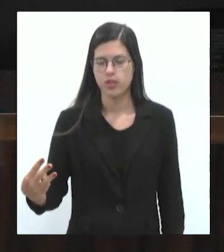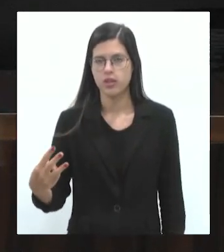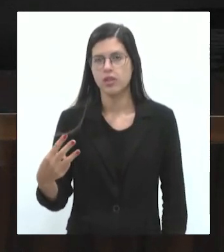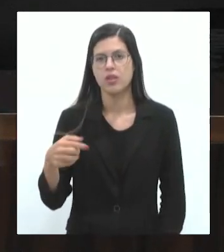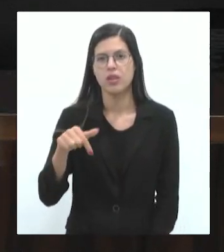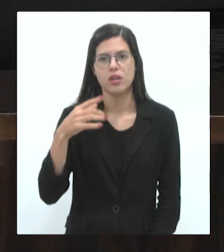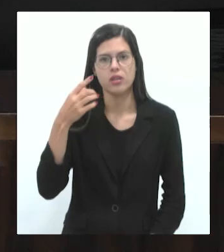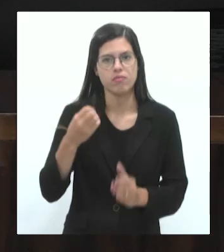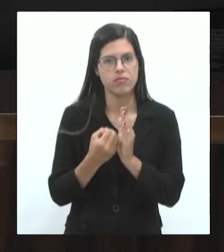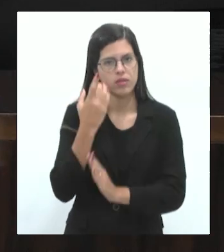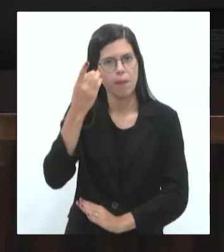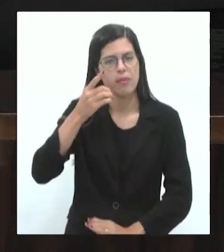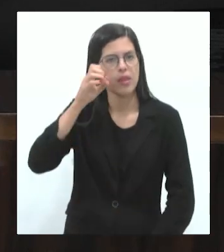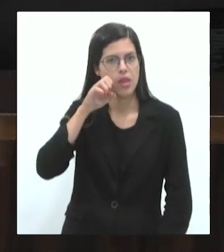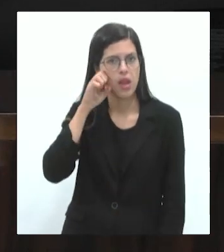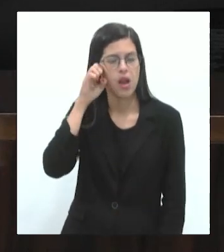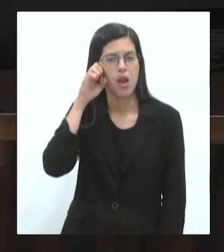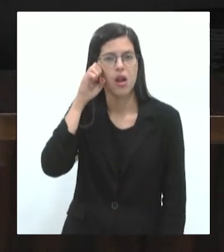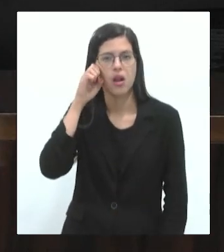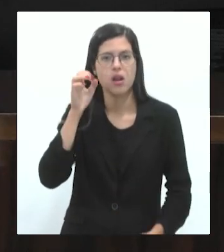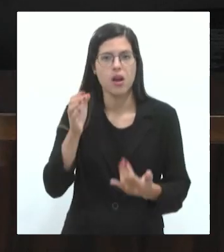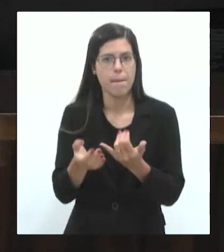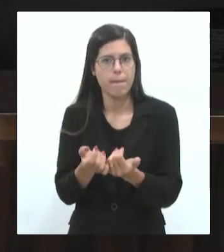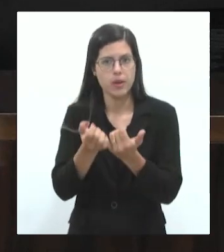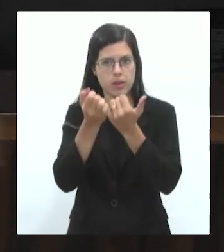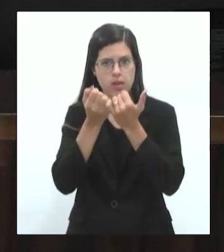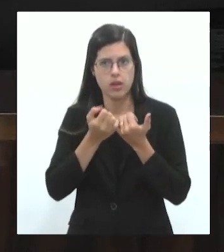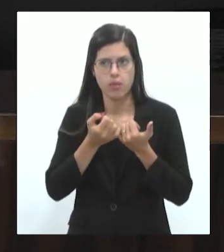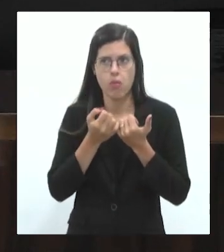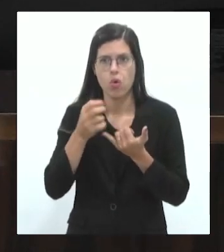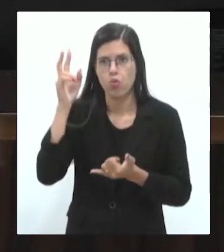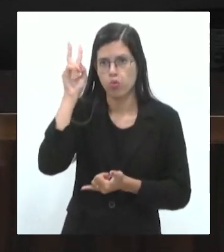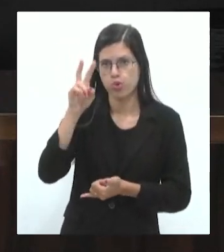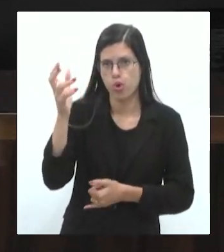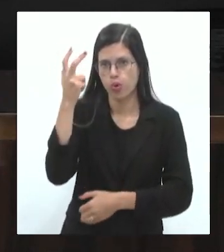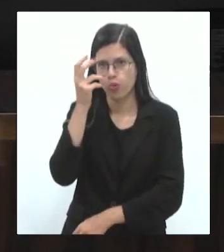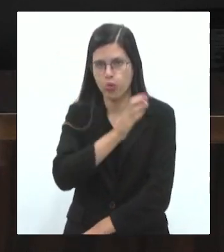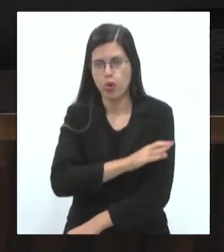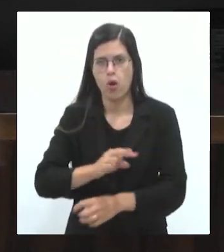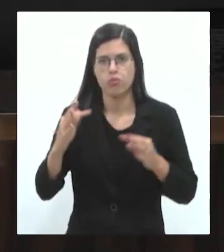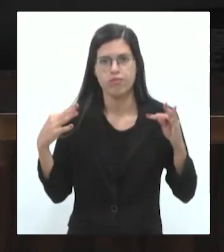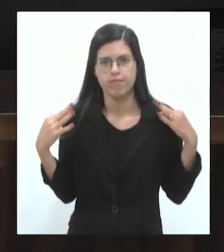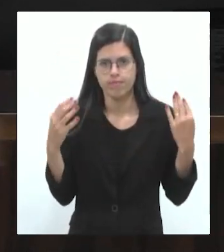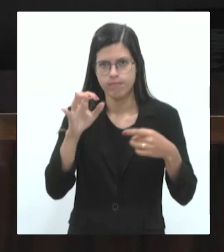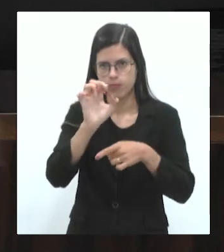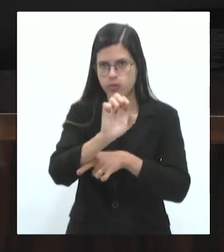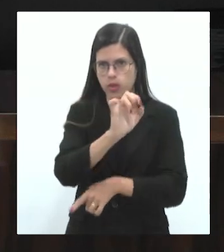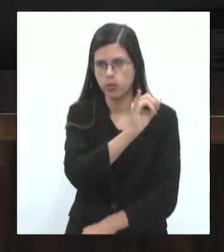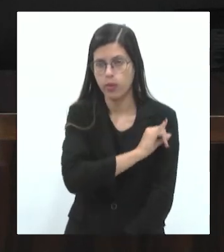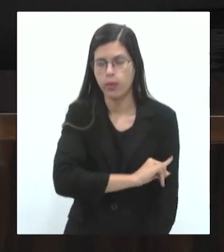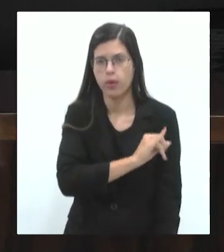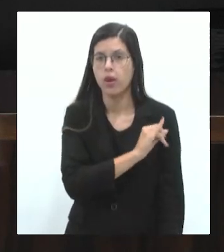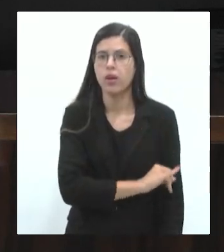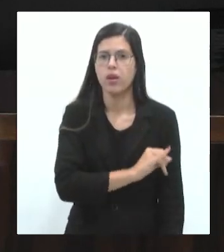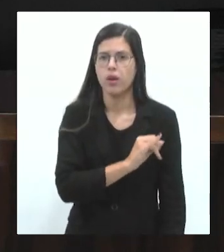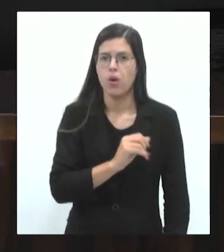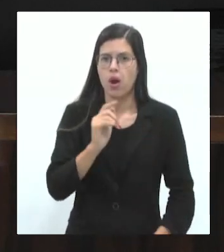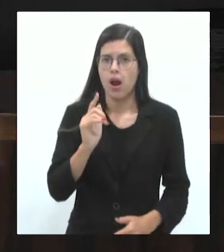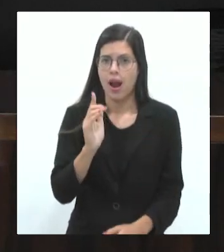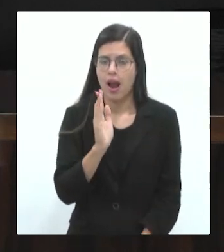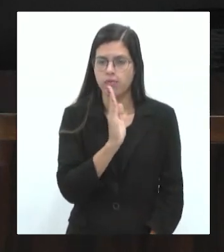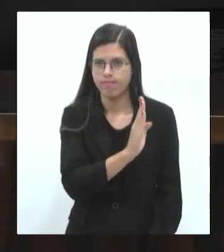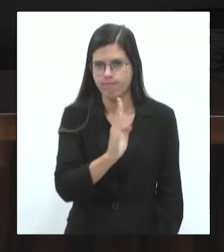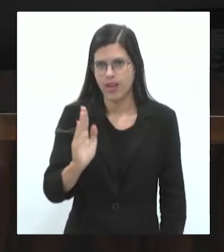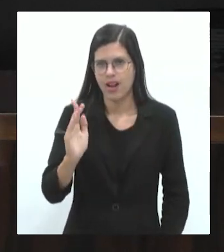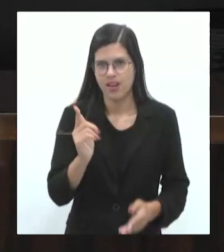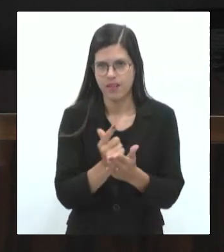Élica Takimoto, que declara patrimônio histórico, cultural e turístico do Estado do Rio de Janeiro a Livraria e